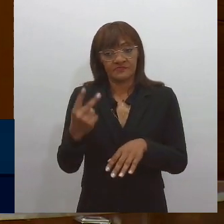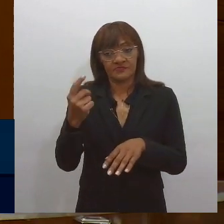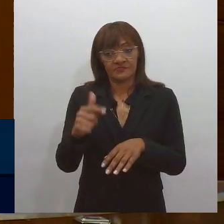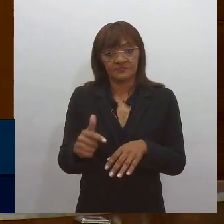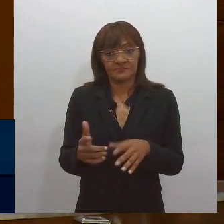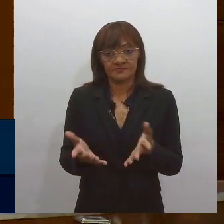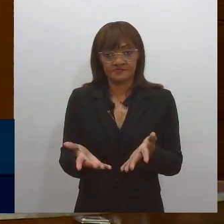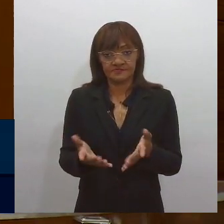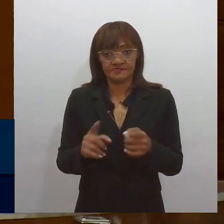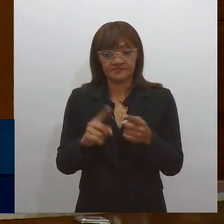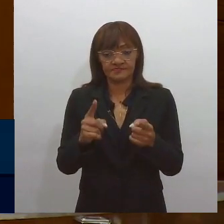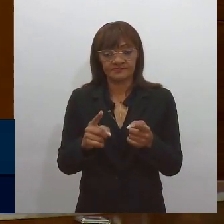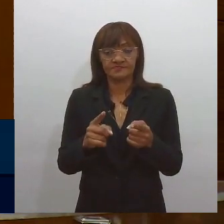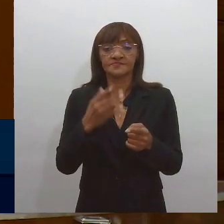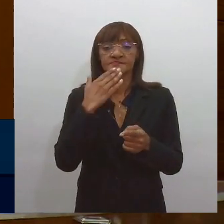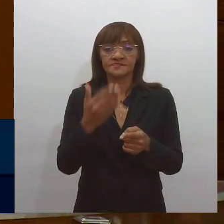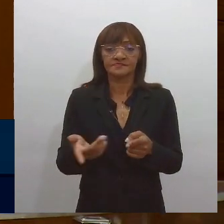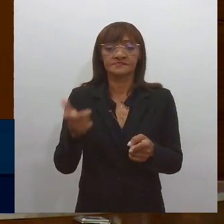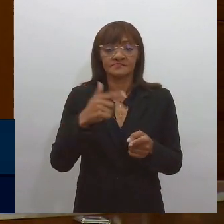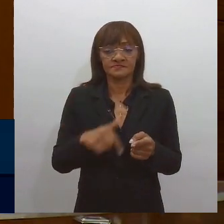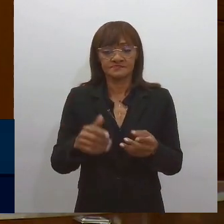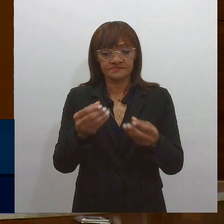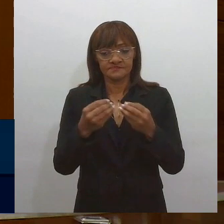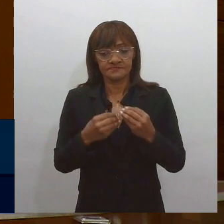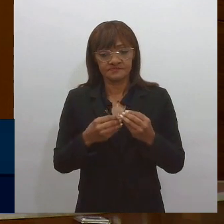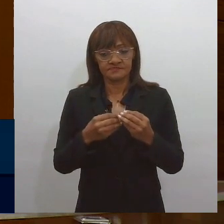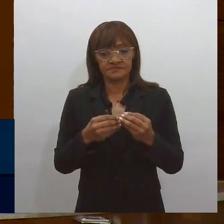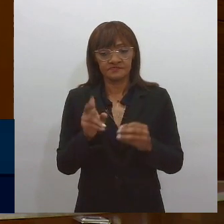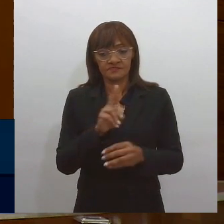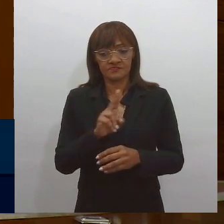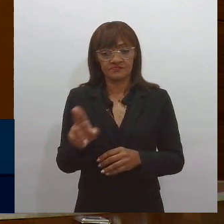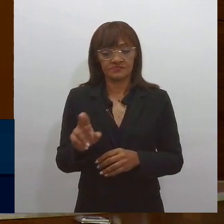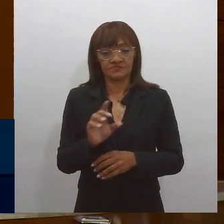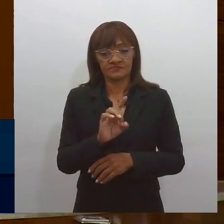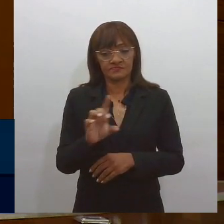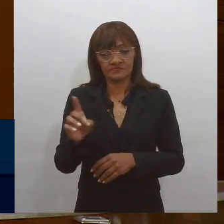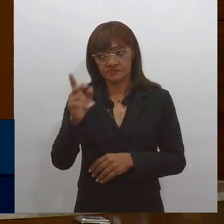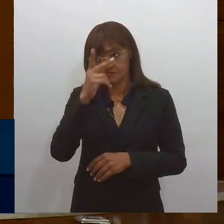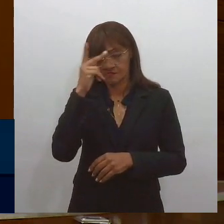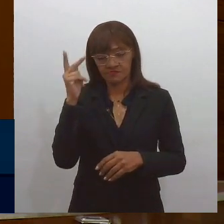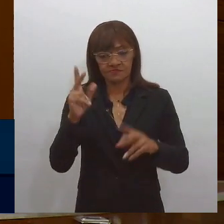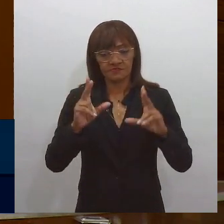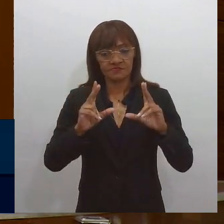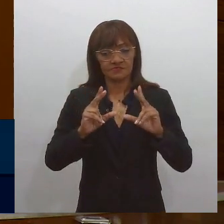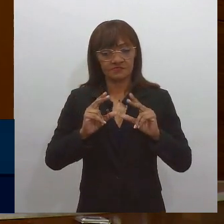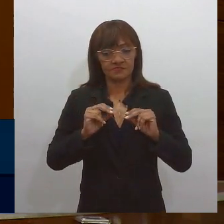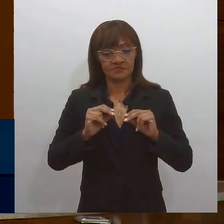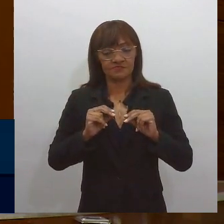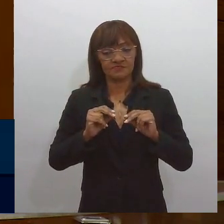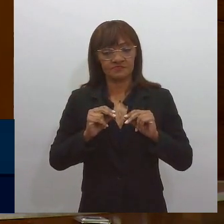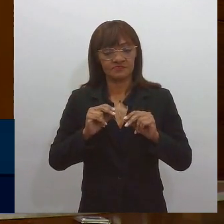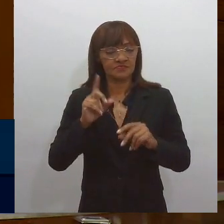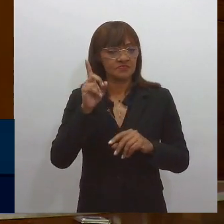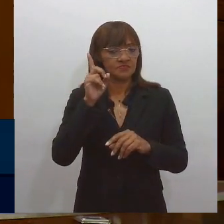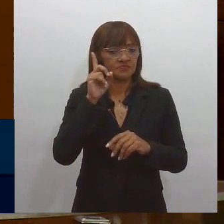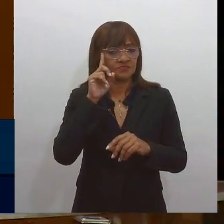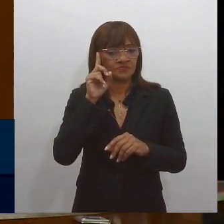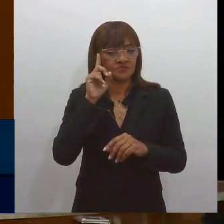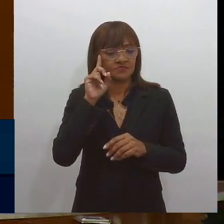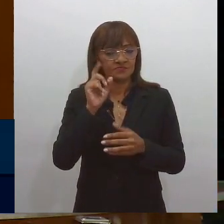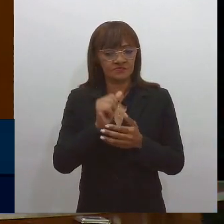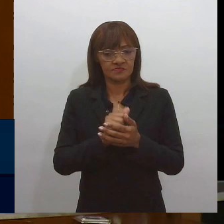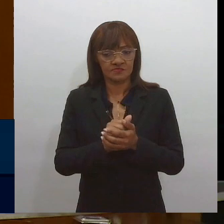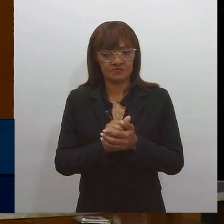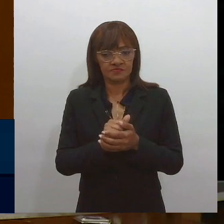relação com o nome das pessoas que receberam diárias na na condição de colaborador eventual no